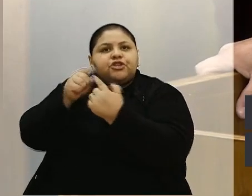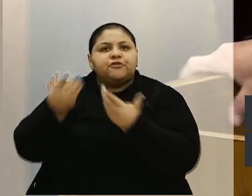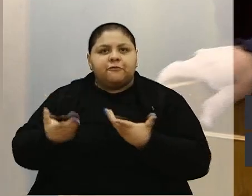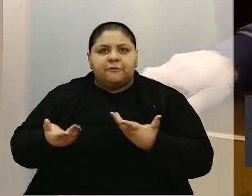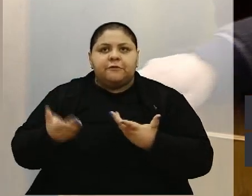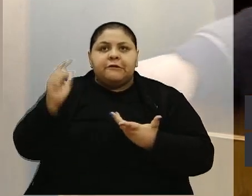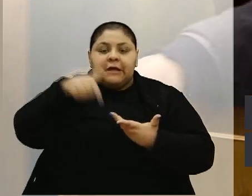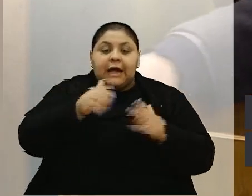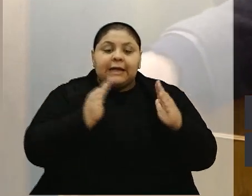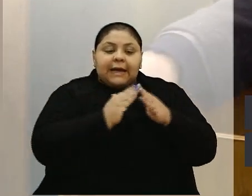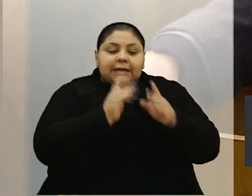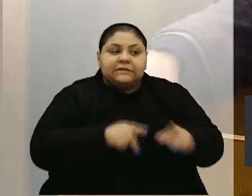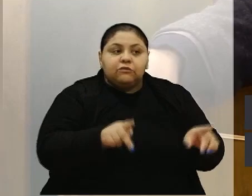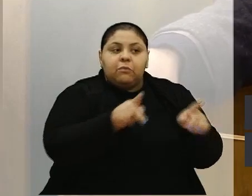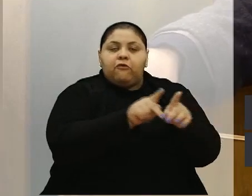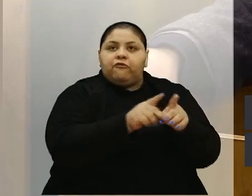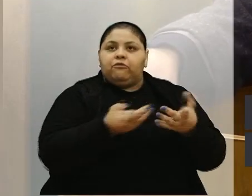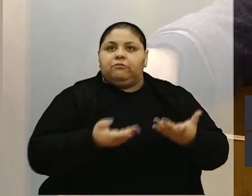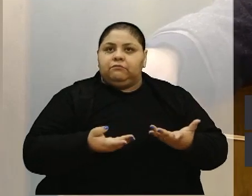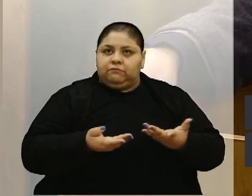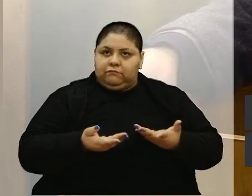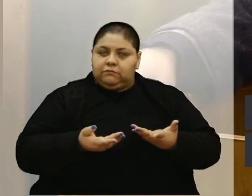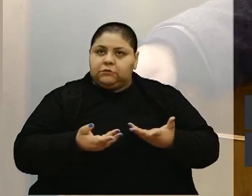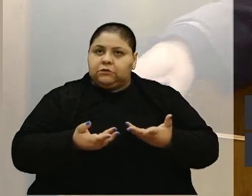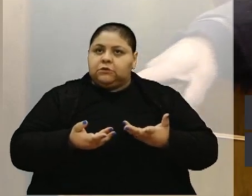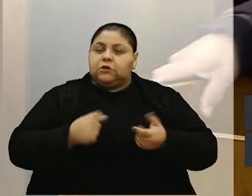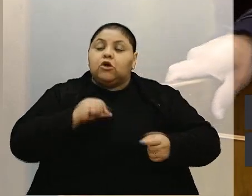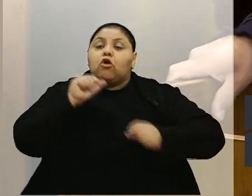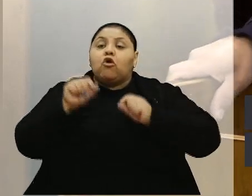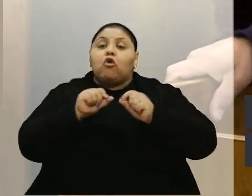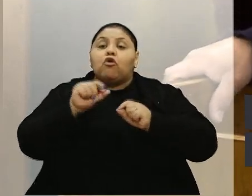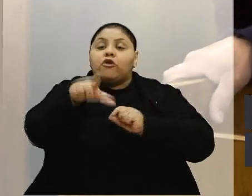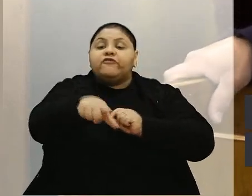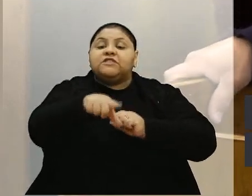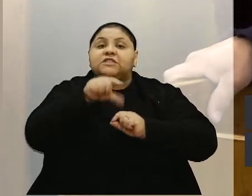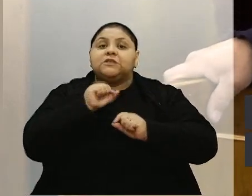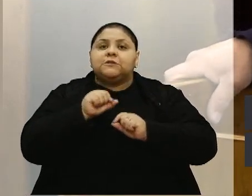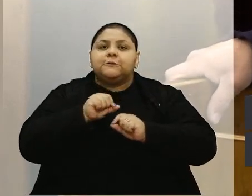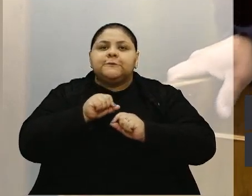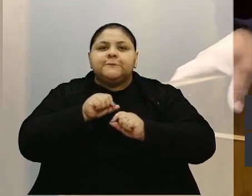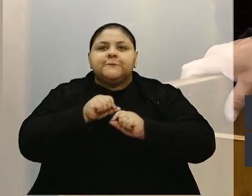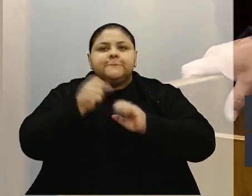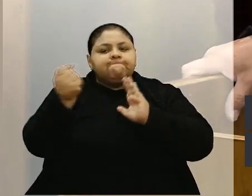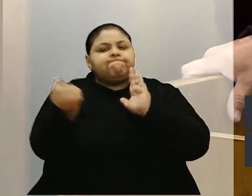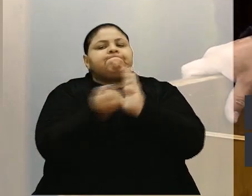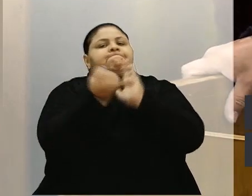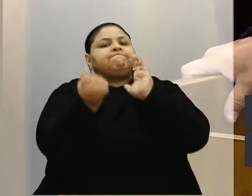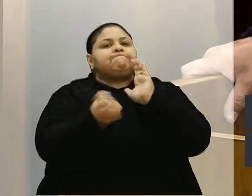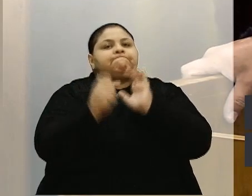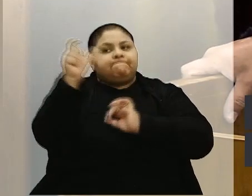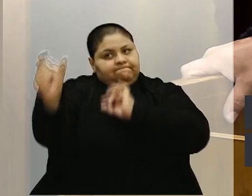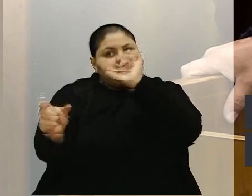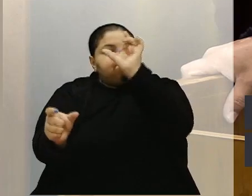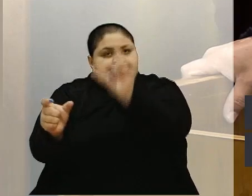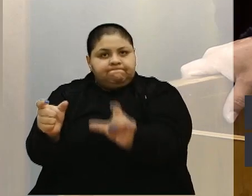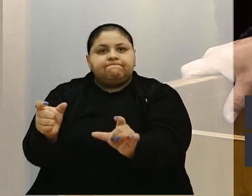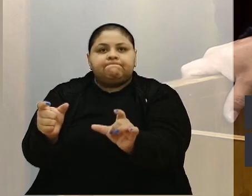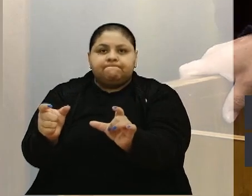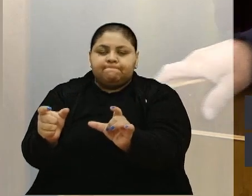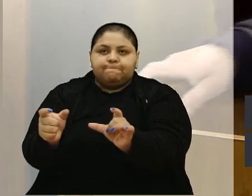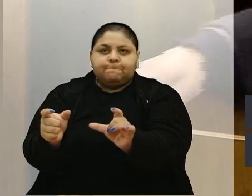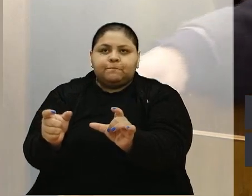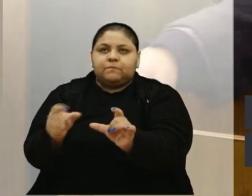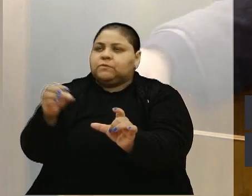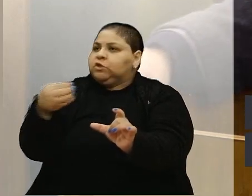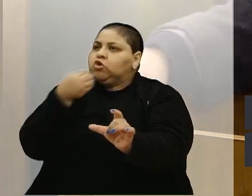Aqui é a casa do povo. O que vocês decidem aqui impacta a vida de muitas pessoas.